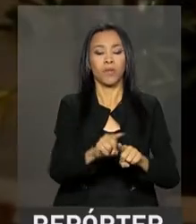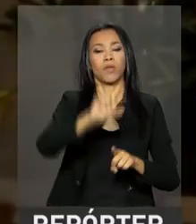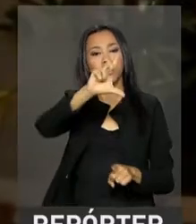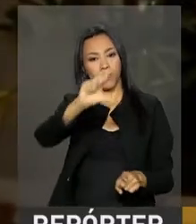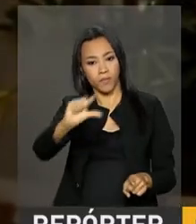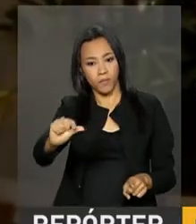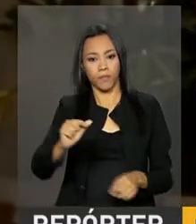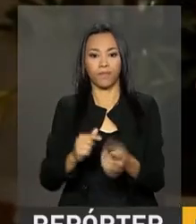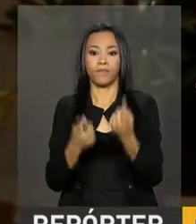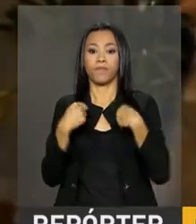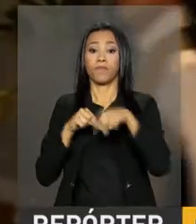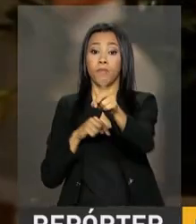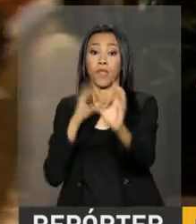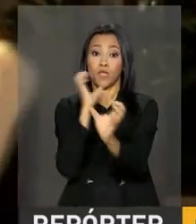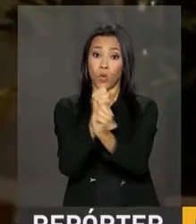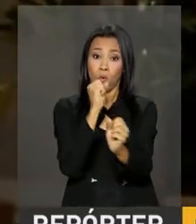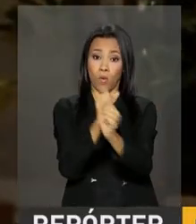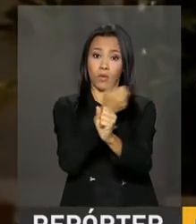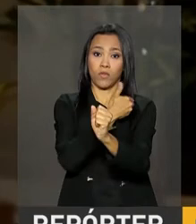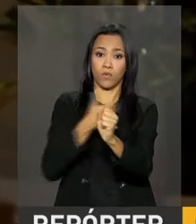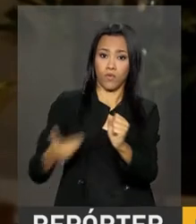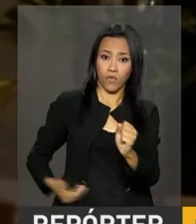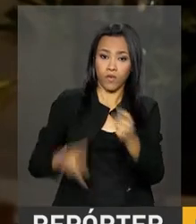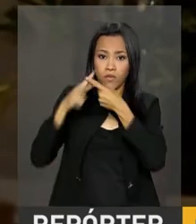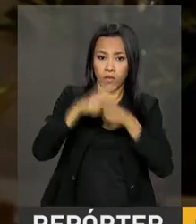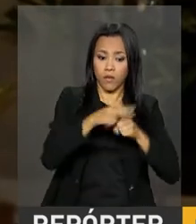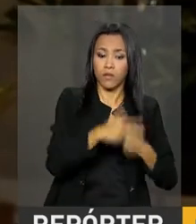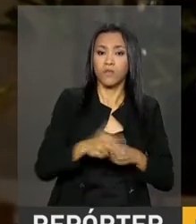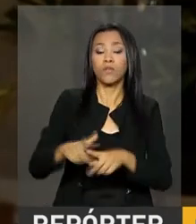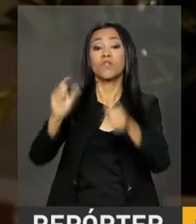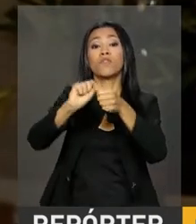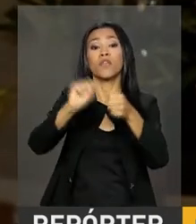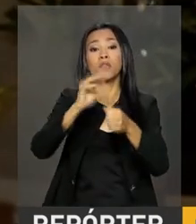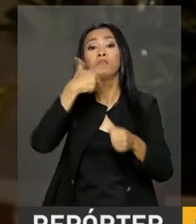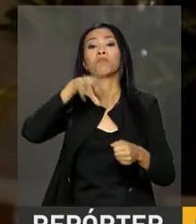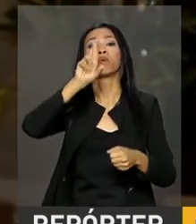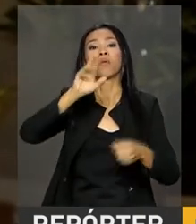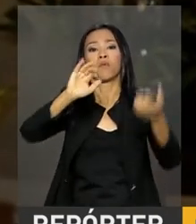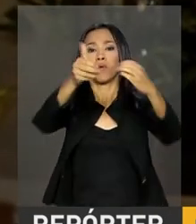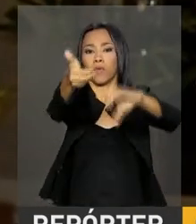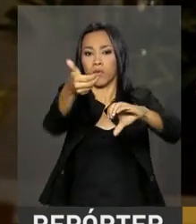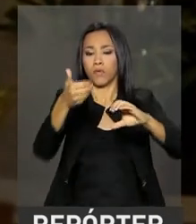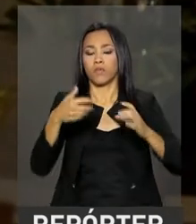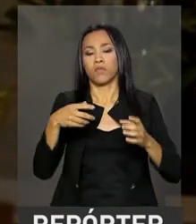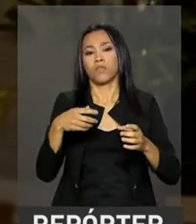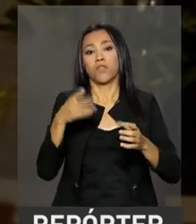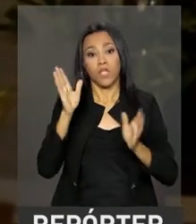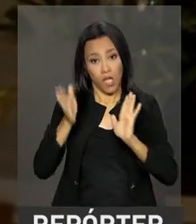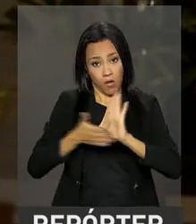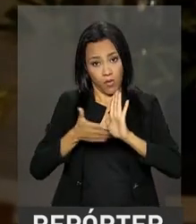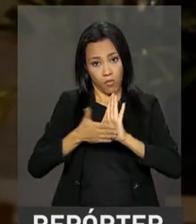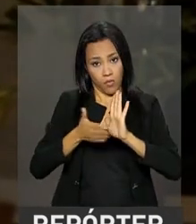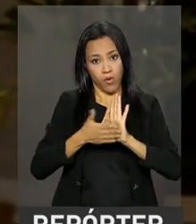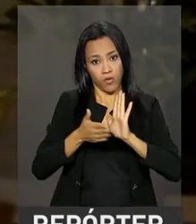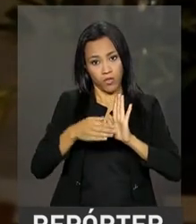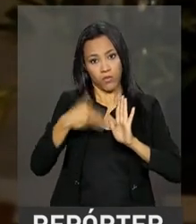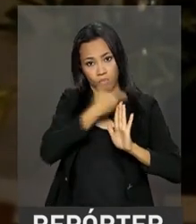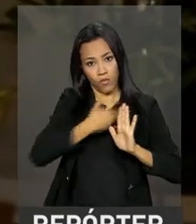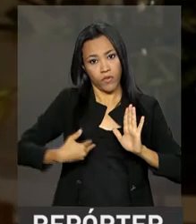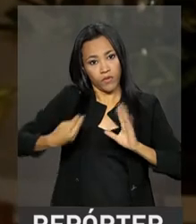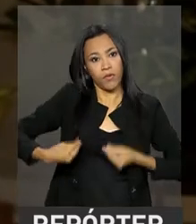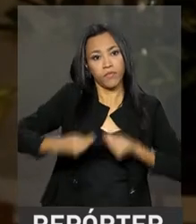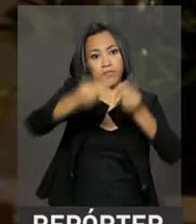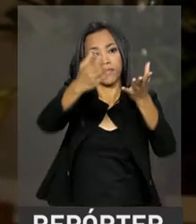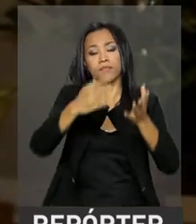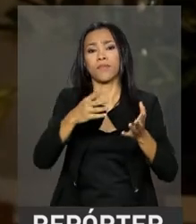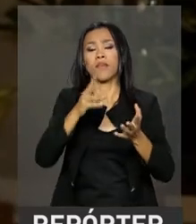do governo, os ajustes feitos pelo Congresso Nacional em cima da proposta original enviada pelo governo preservam